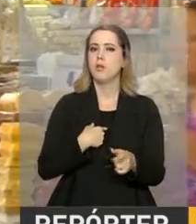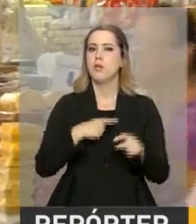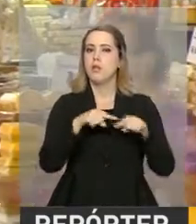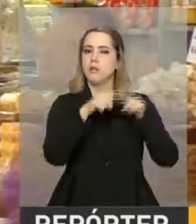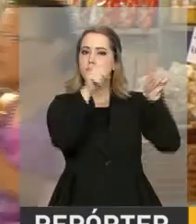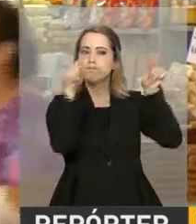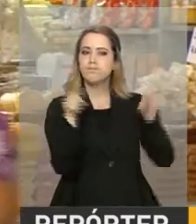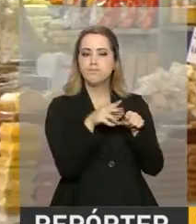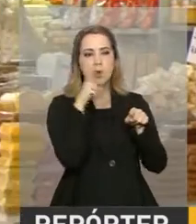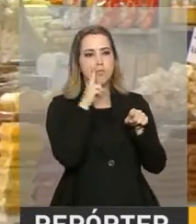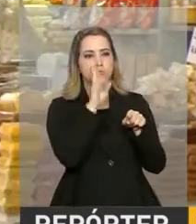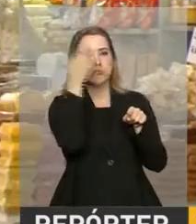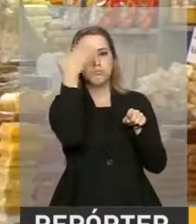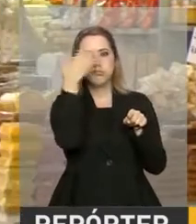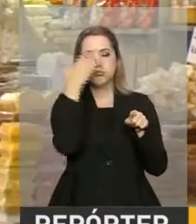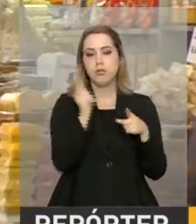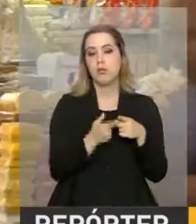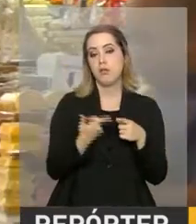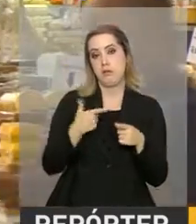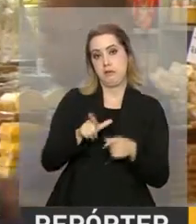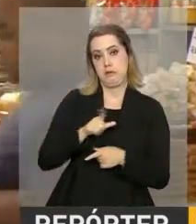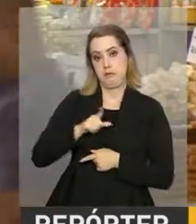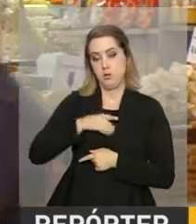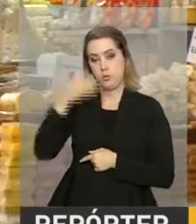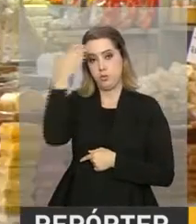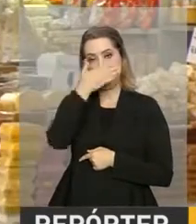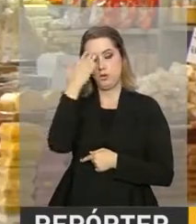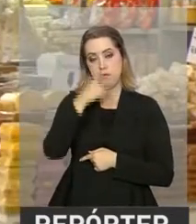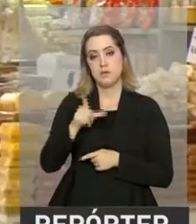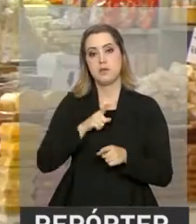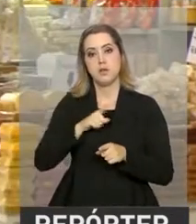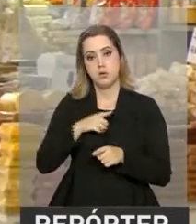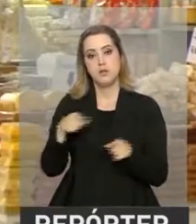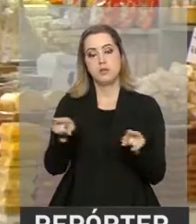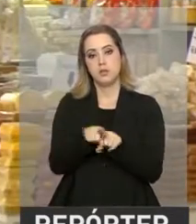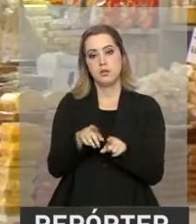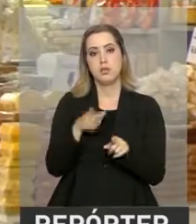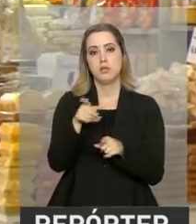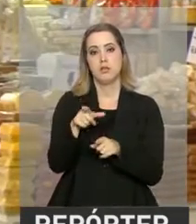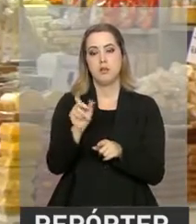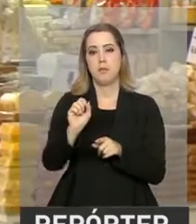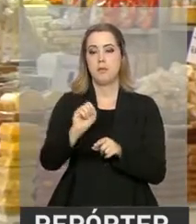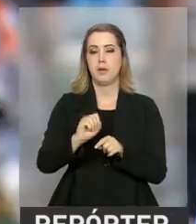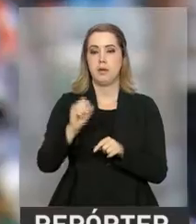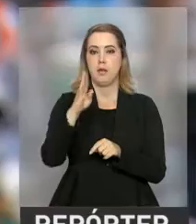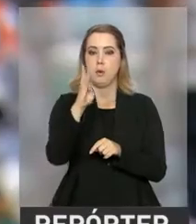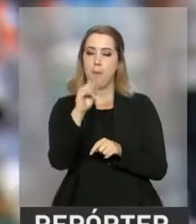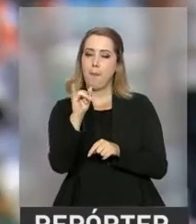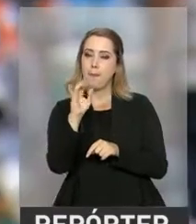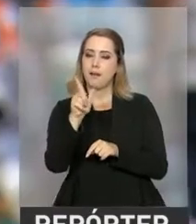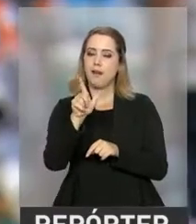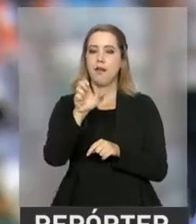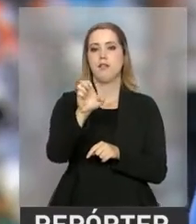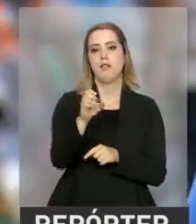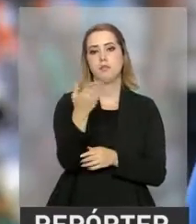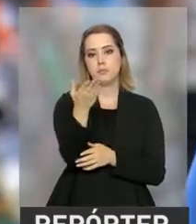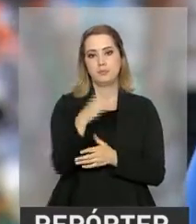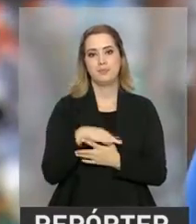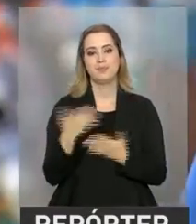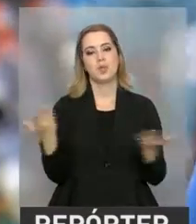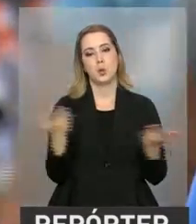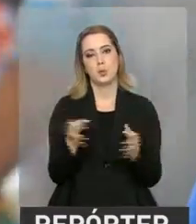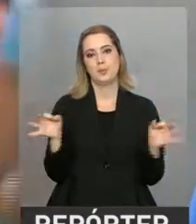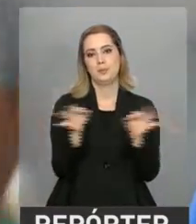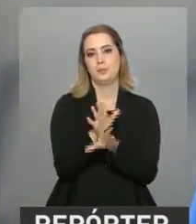sinalização visual. E para aqueles que não têm a visão, nós teremos ainda a sinalização em braille. E aqui termina o nosso passeio